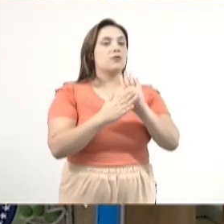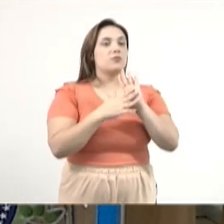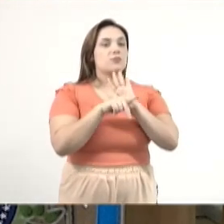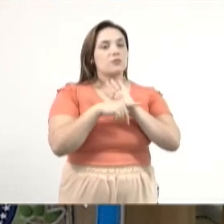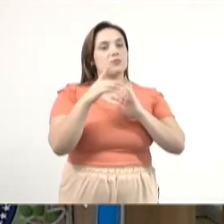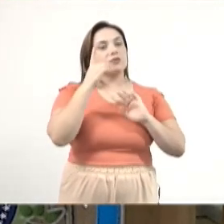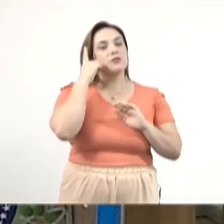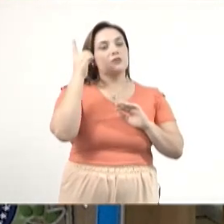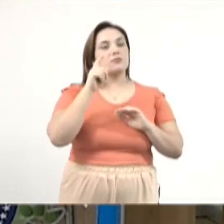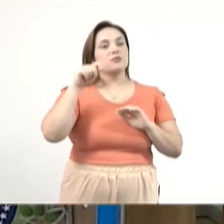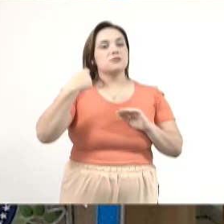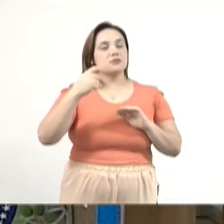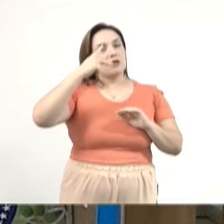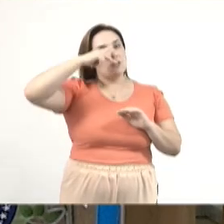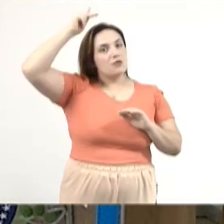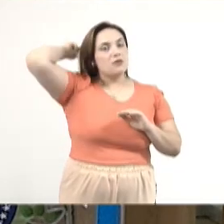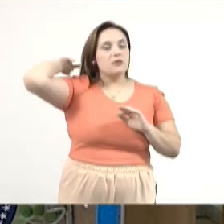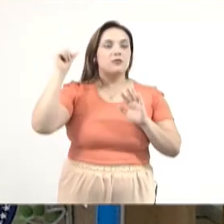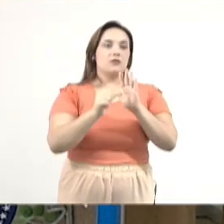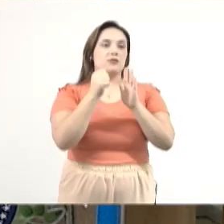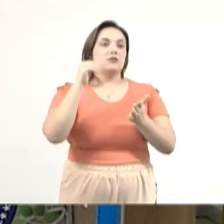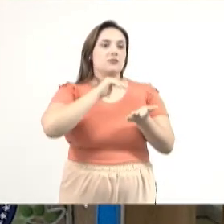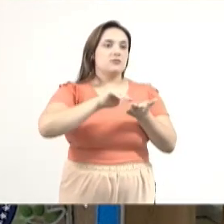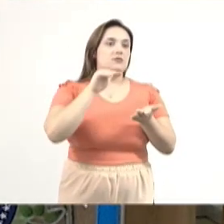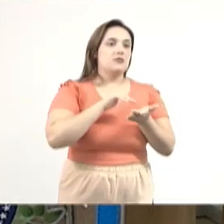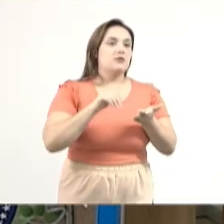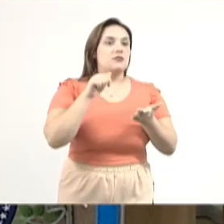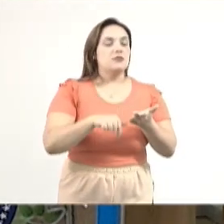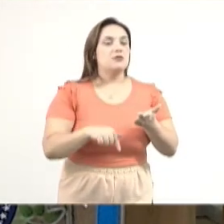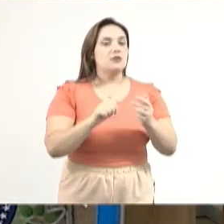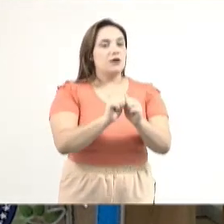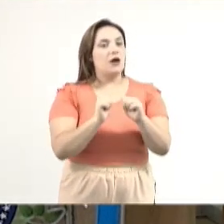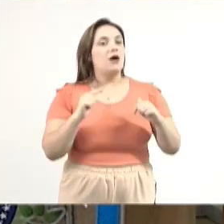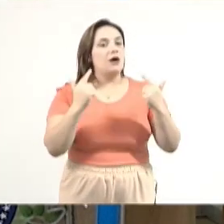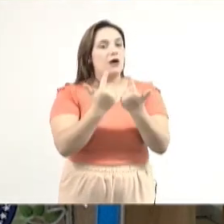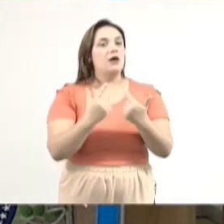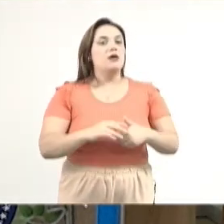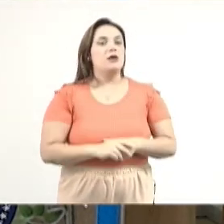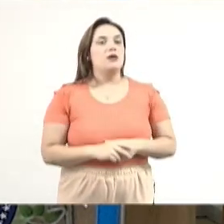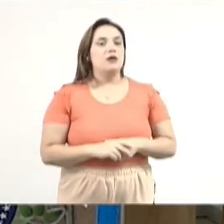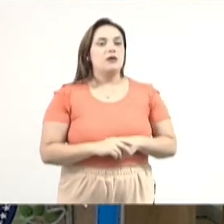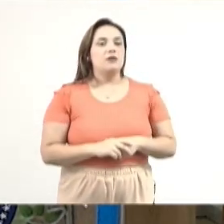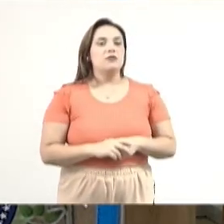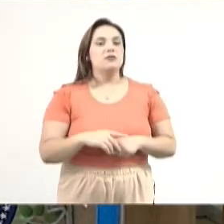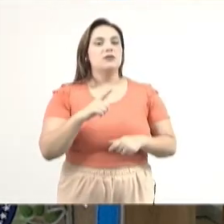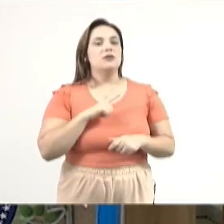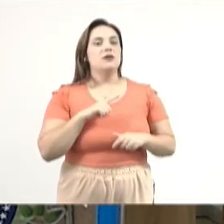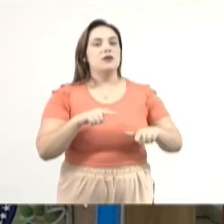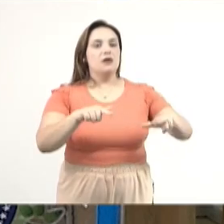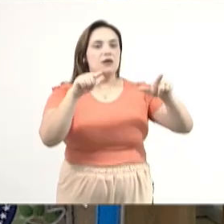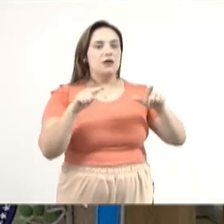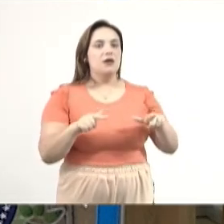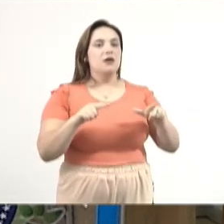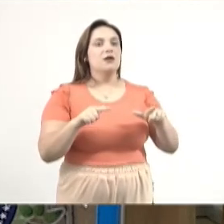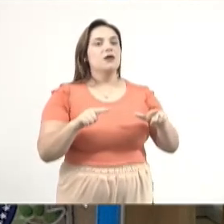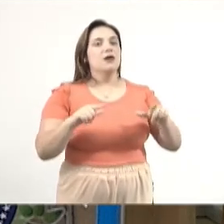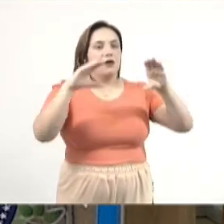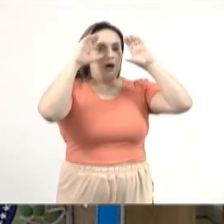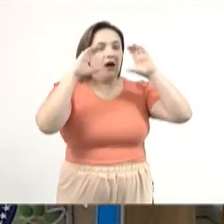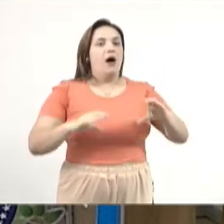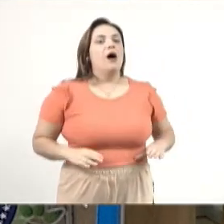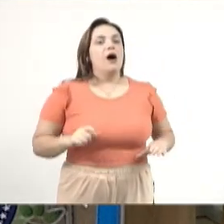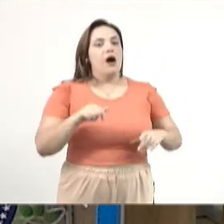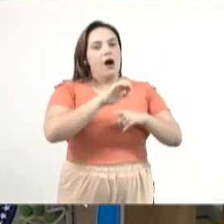pelo deputado Paulo Corrêa, primeiro secretário aqui da nossa Alemes, e que concede título de cidadão sul-mato-grossense. E como a gente